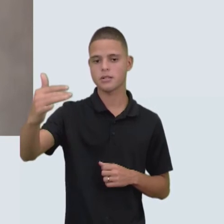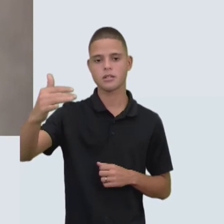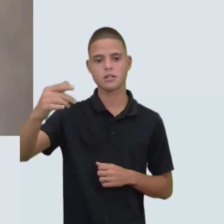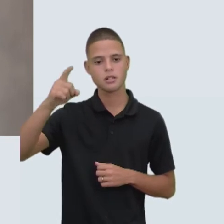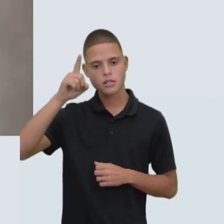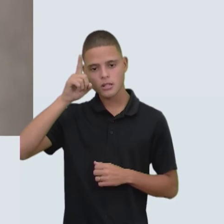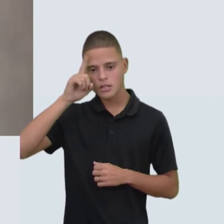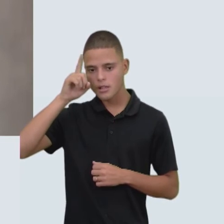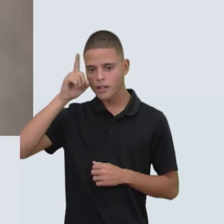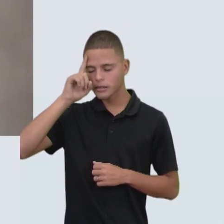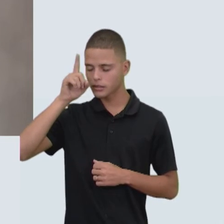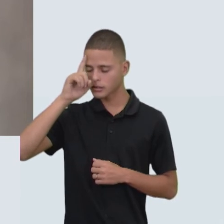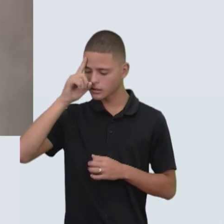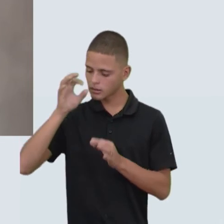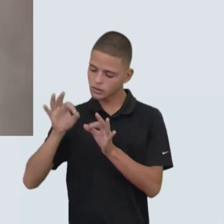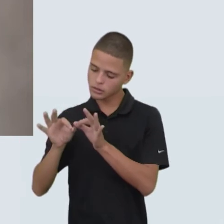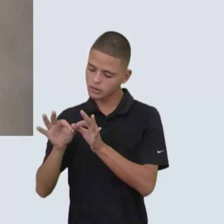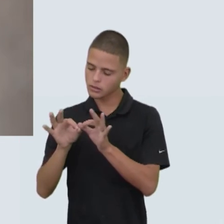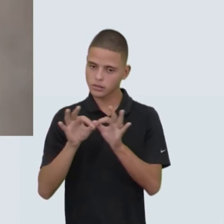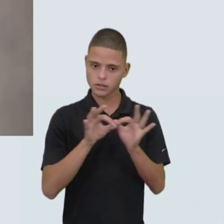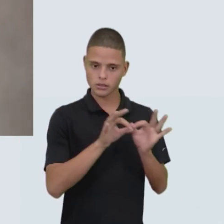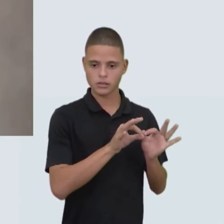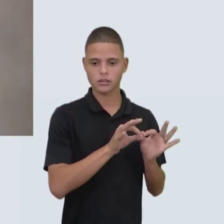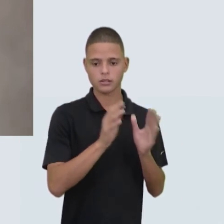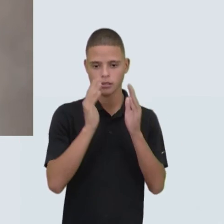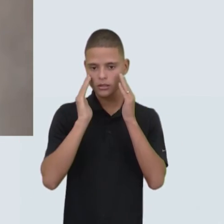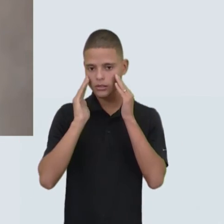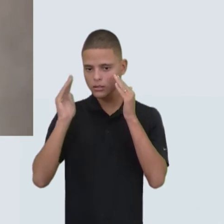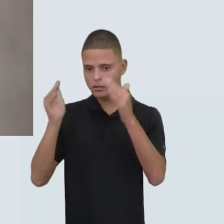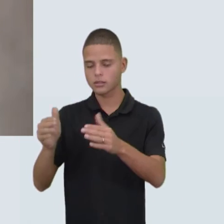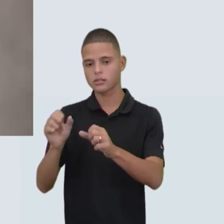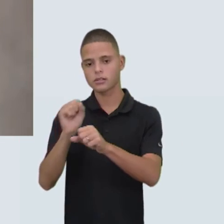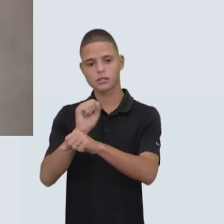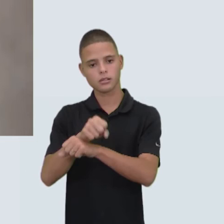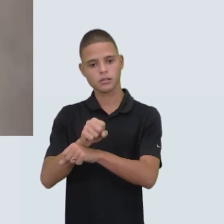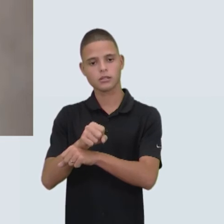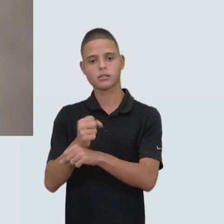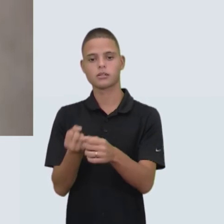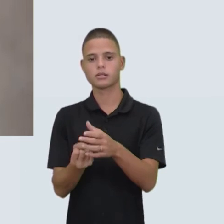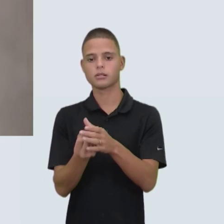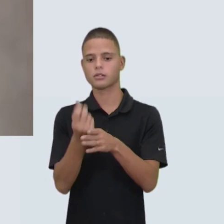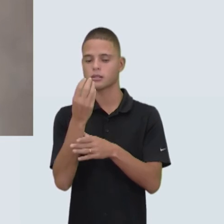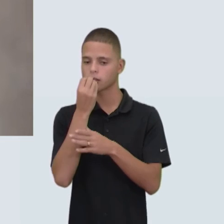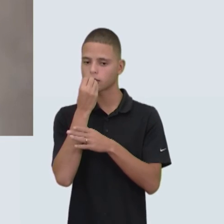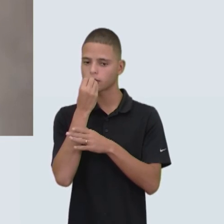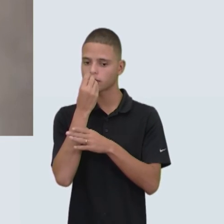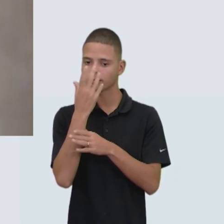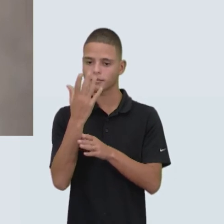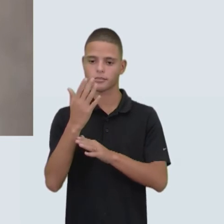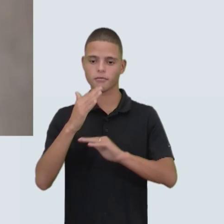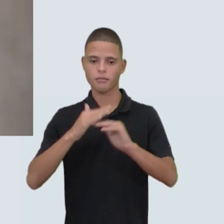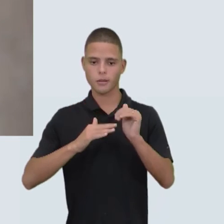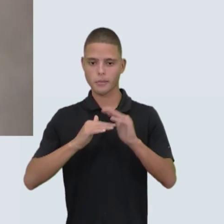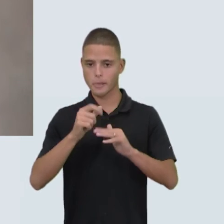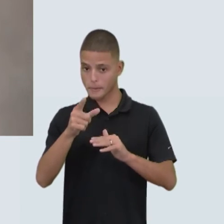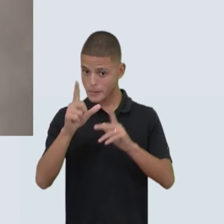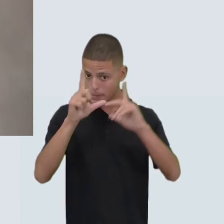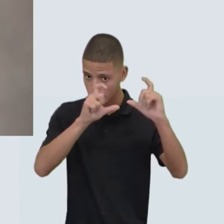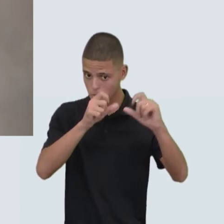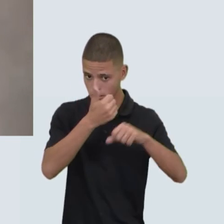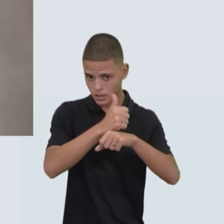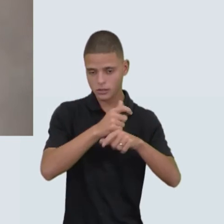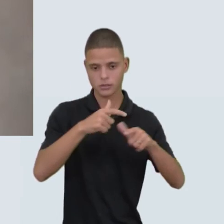tem que fazer isso com consistência, diariamente e focando em realmente criar um bom conteúdo. Como fotógrafo, você quer conquistar mais clientes e